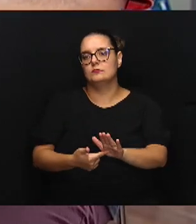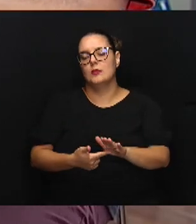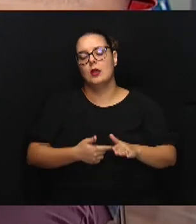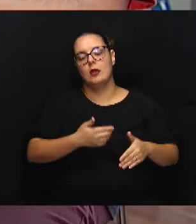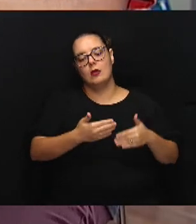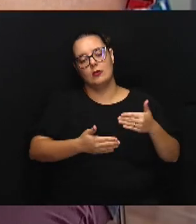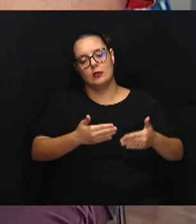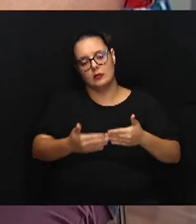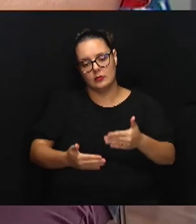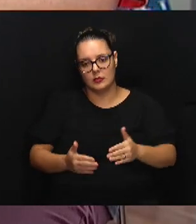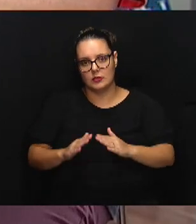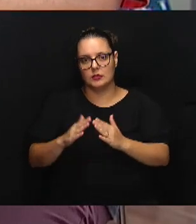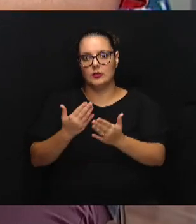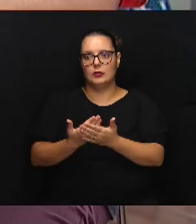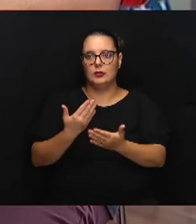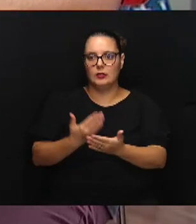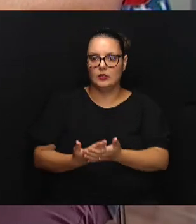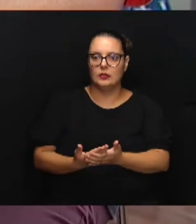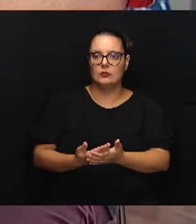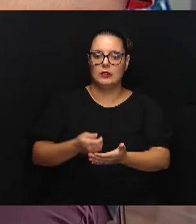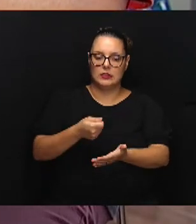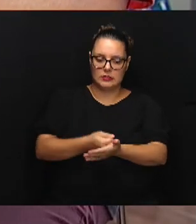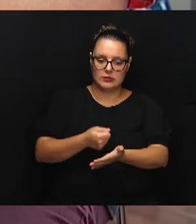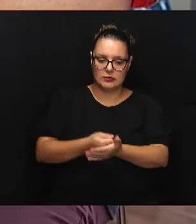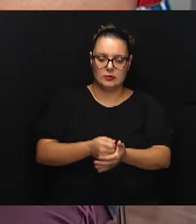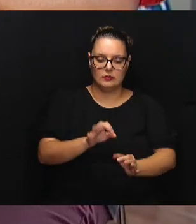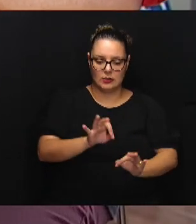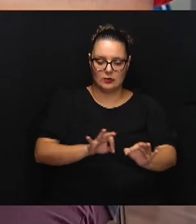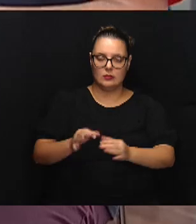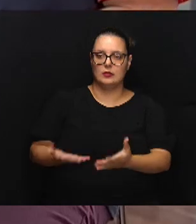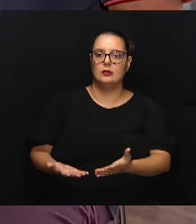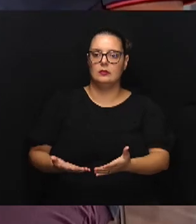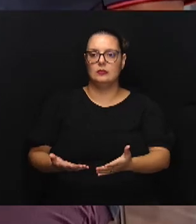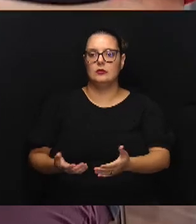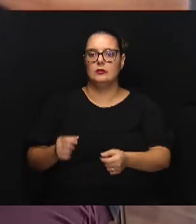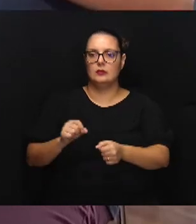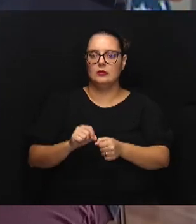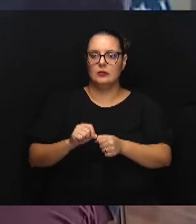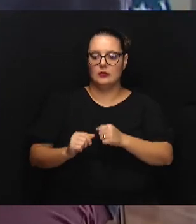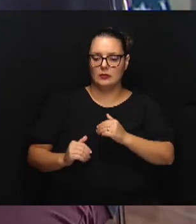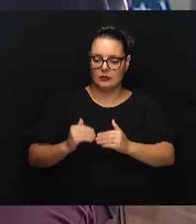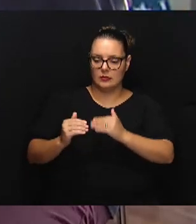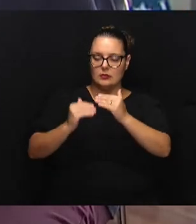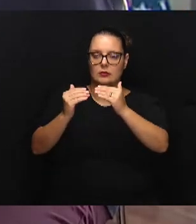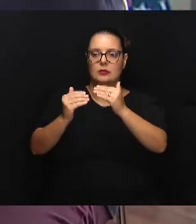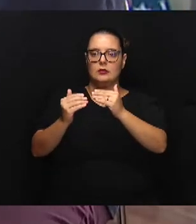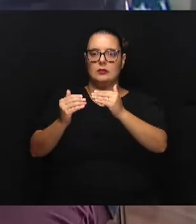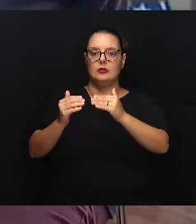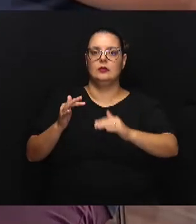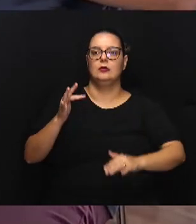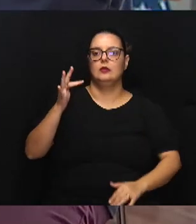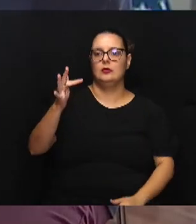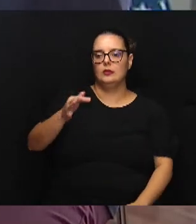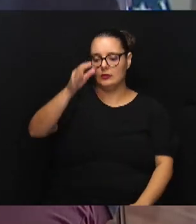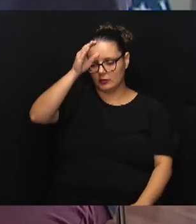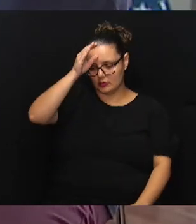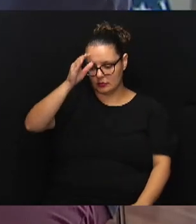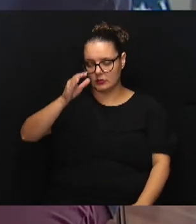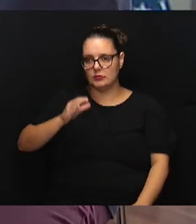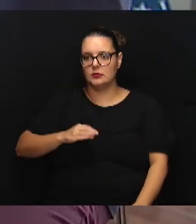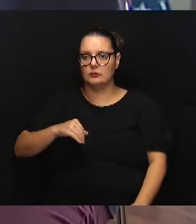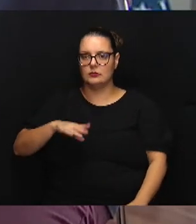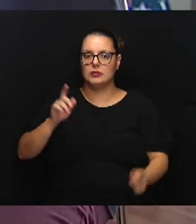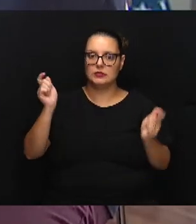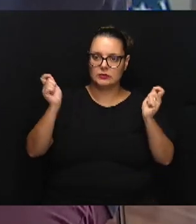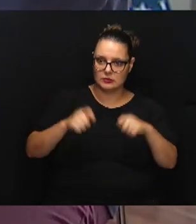processo de escolarização mais regrado, mais organizado, vai levar à formação de um futuro cidadão mais